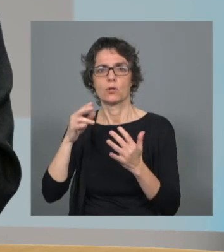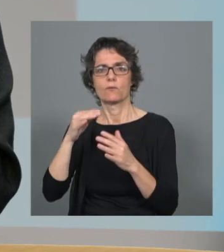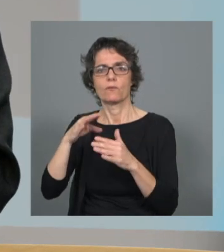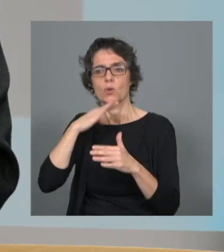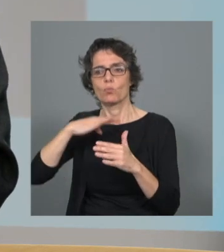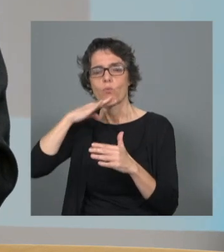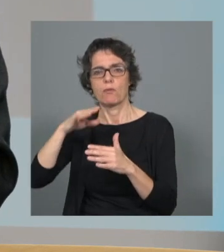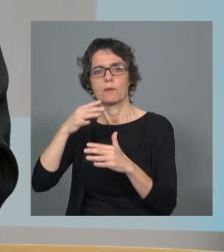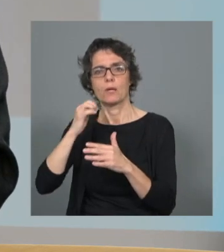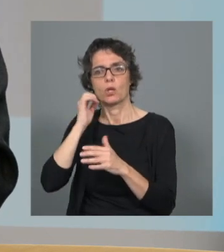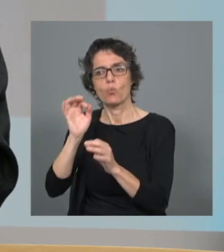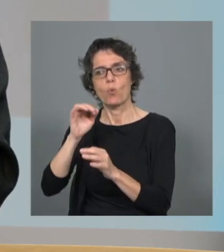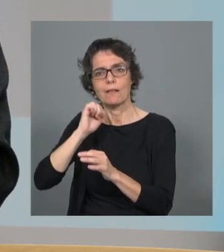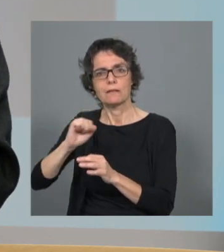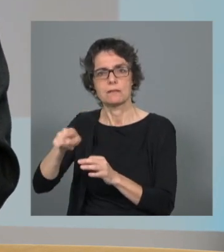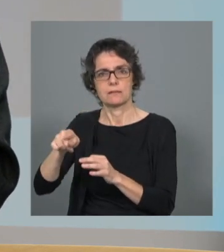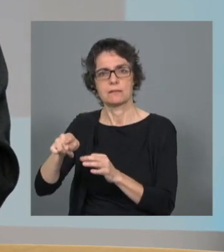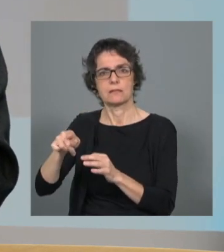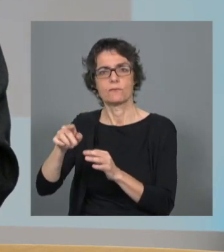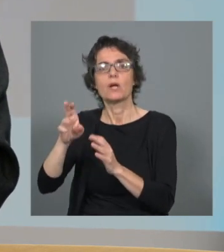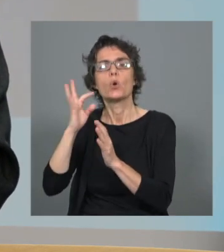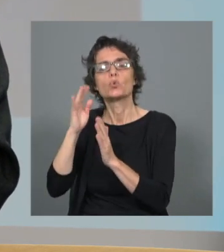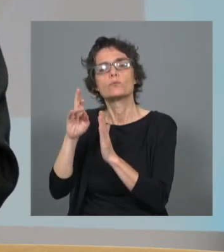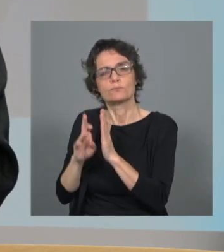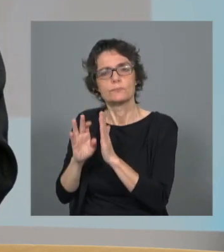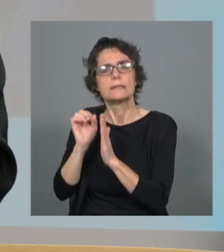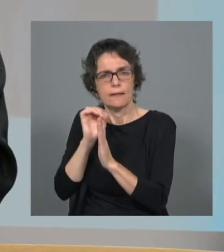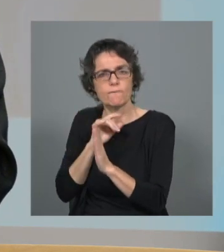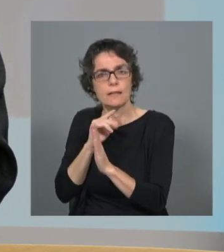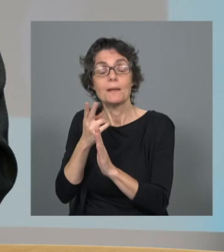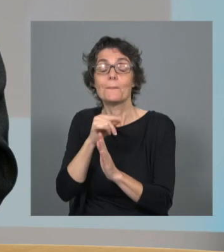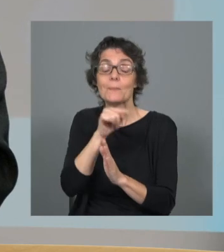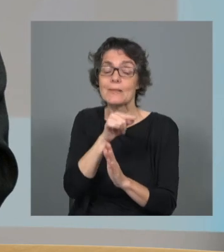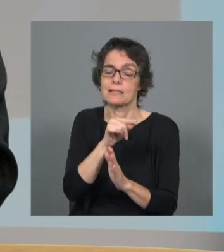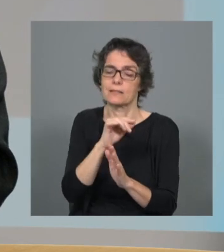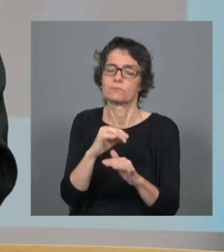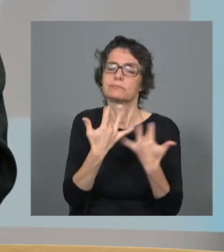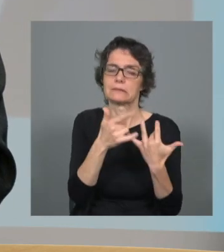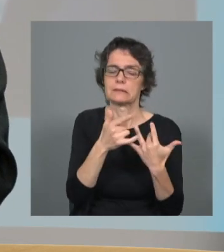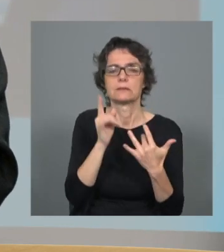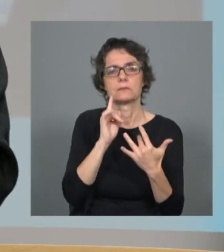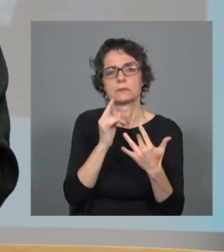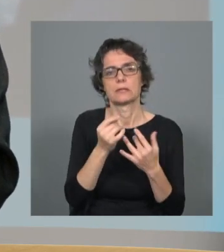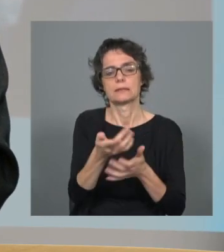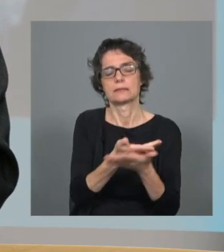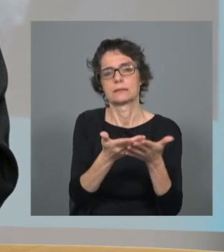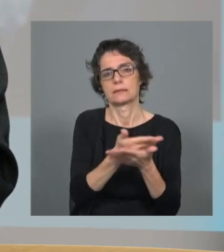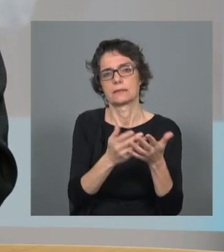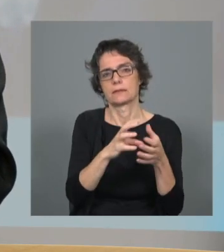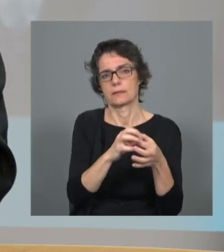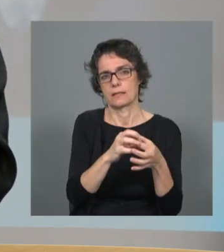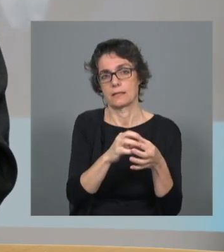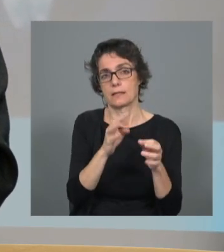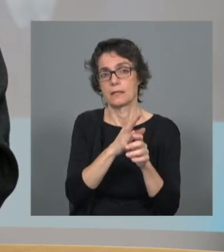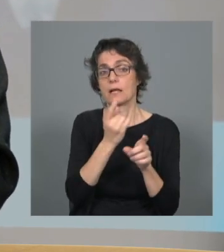que de facto se mantêm baixos, mas a incidência é muito importante em termos económicos, porque assim que a